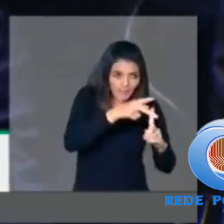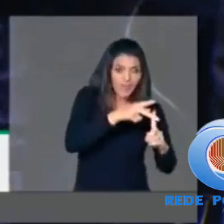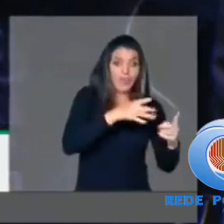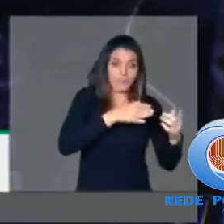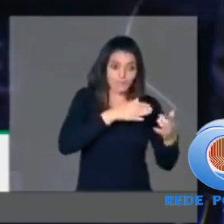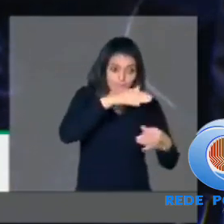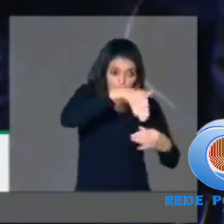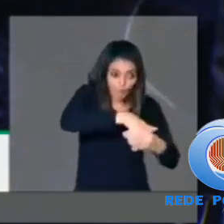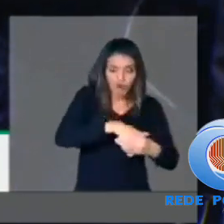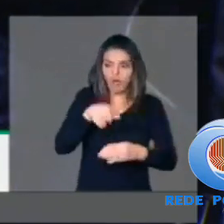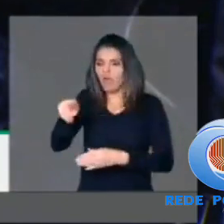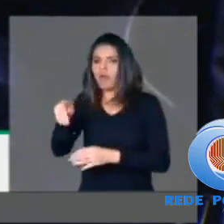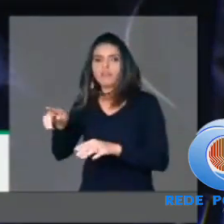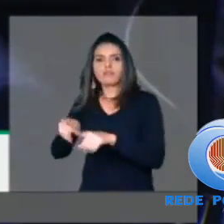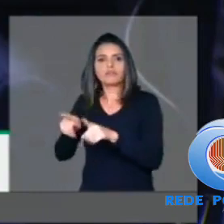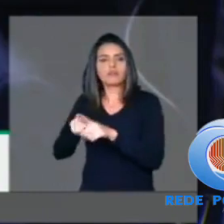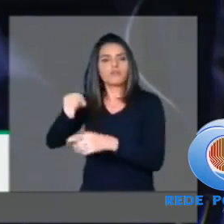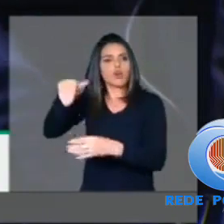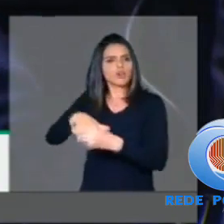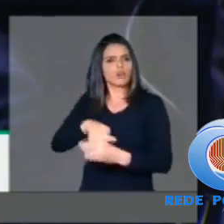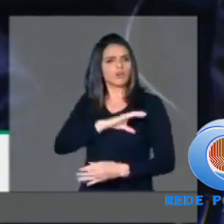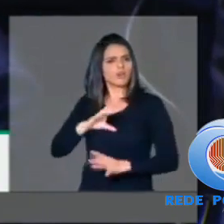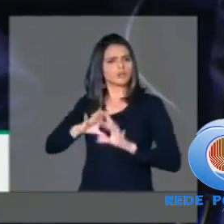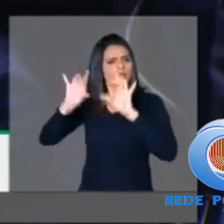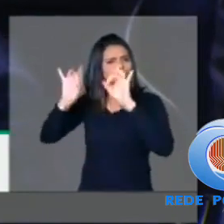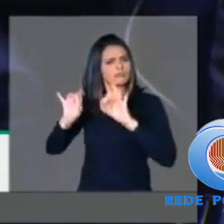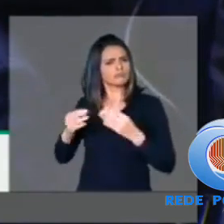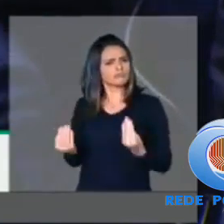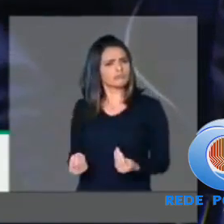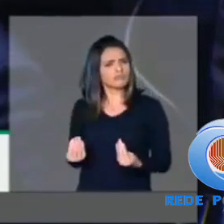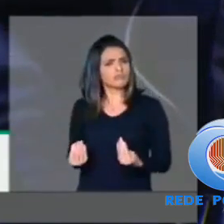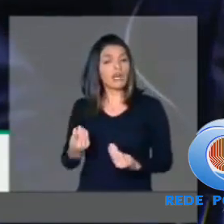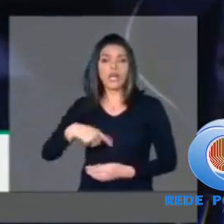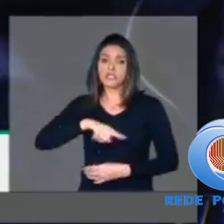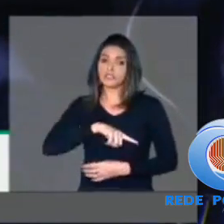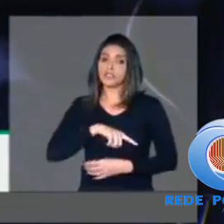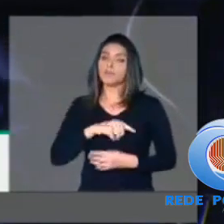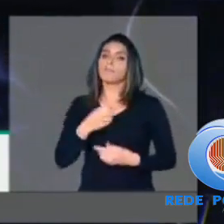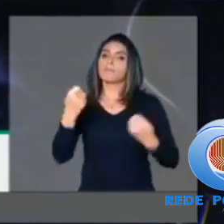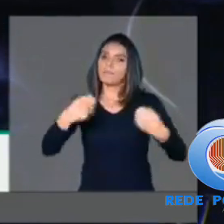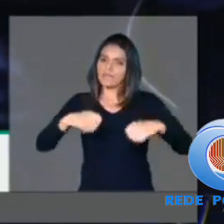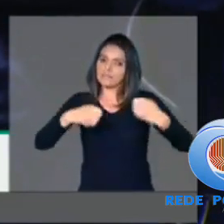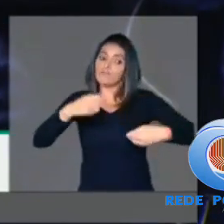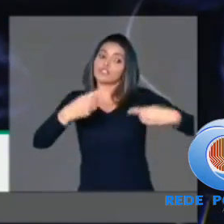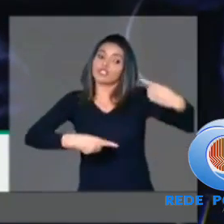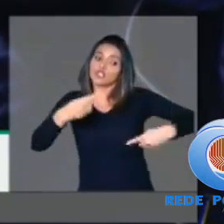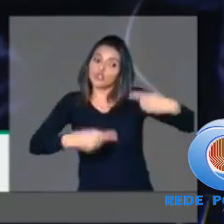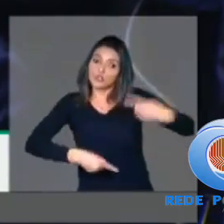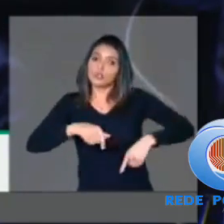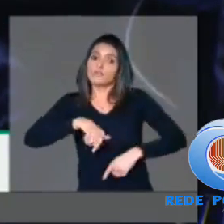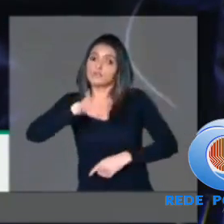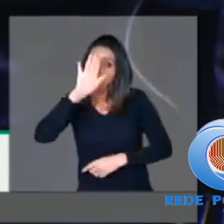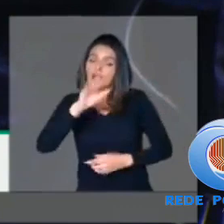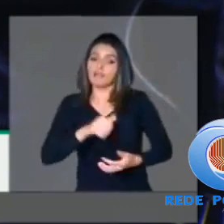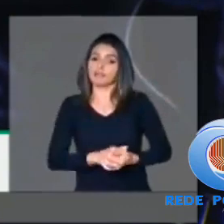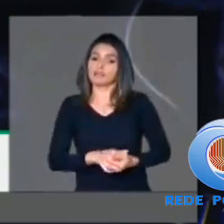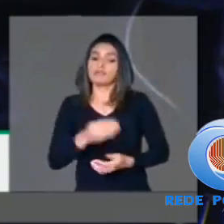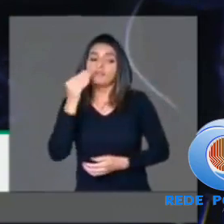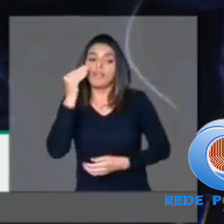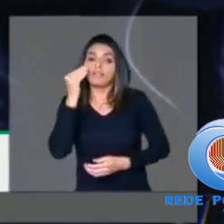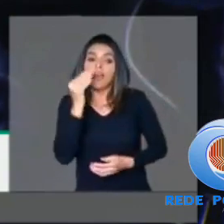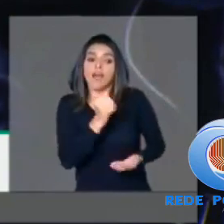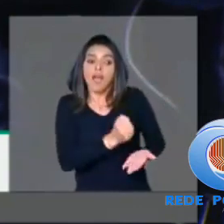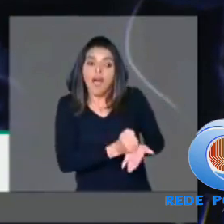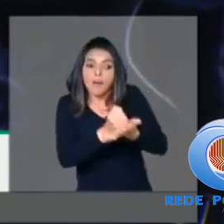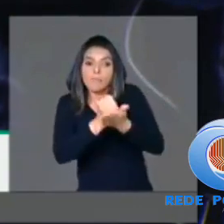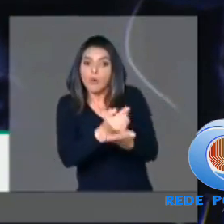estar aqui fazendo o oposto do encerramento dessa discussão, tentar angariar o apoio apoio de todos os partidos dessa casa,